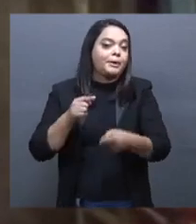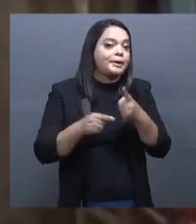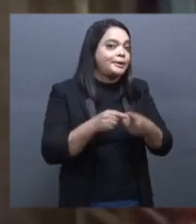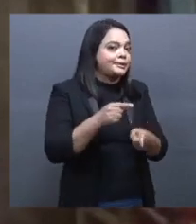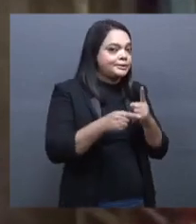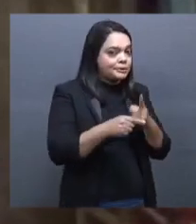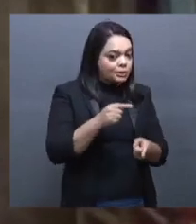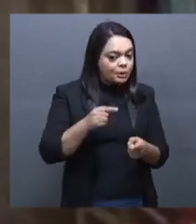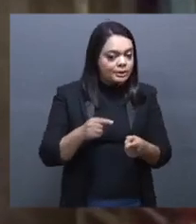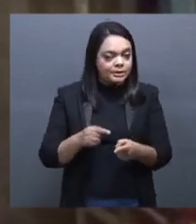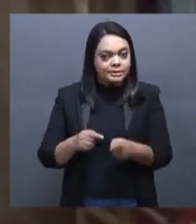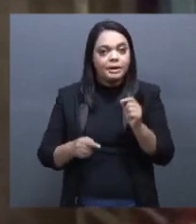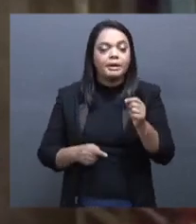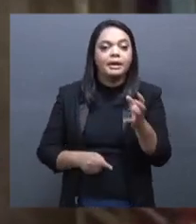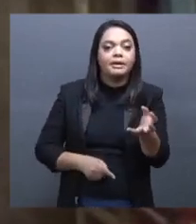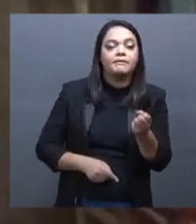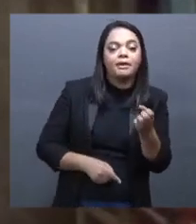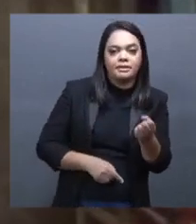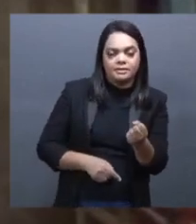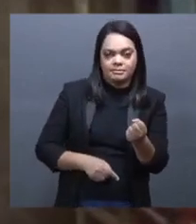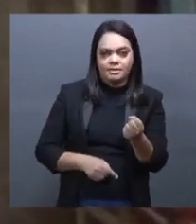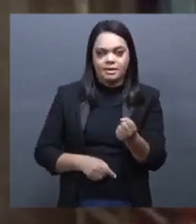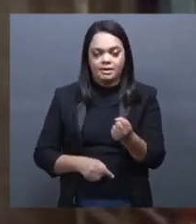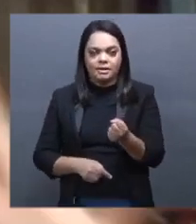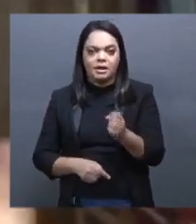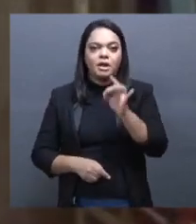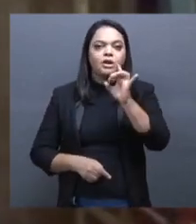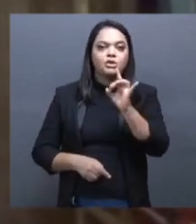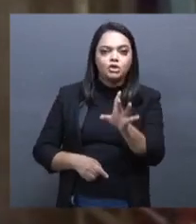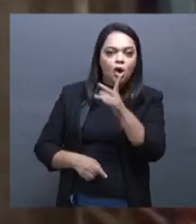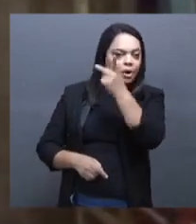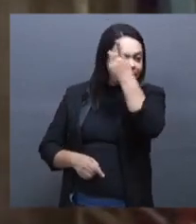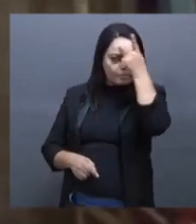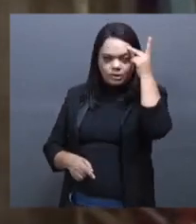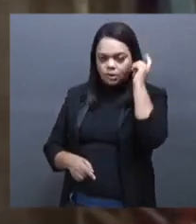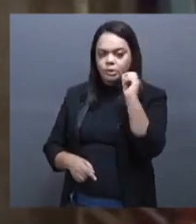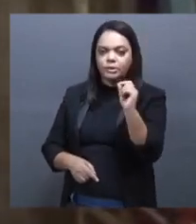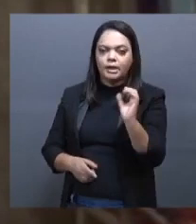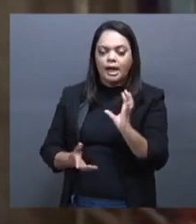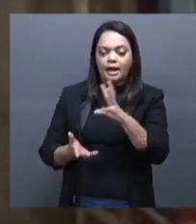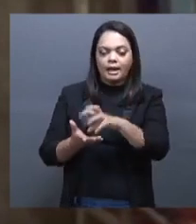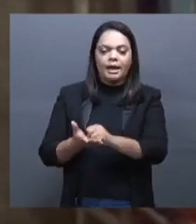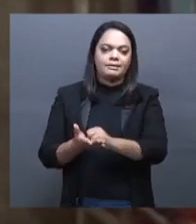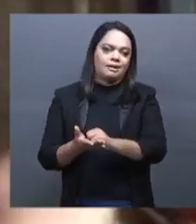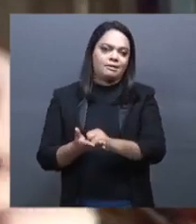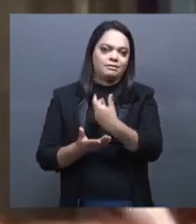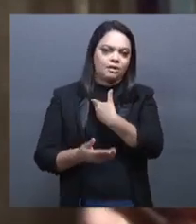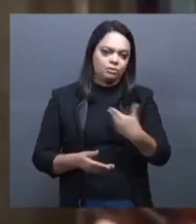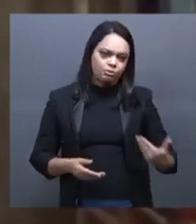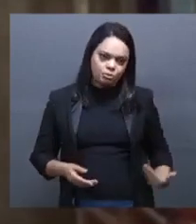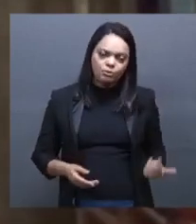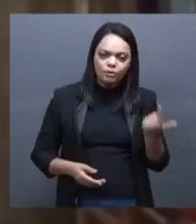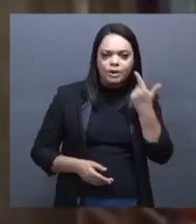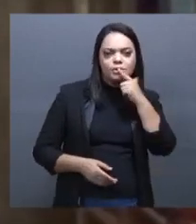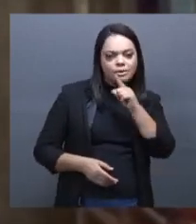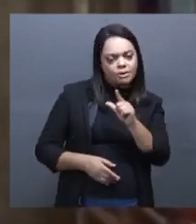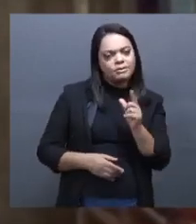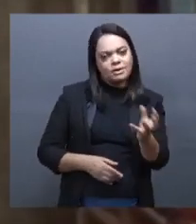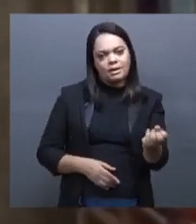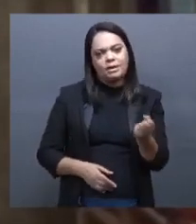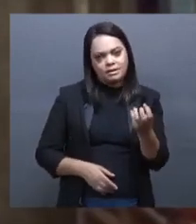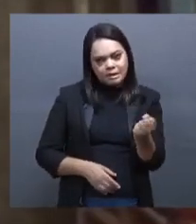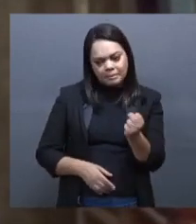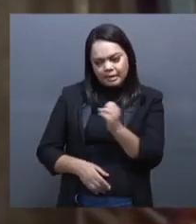para acesso ao benefício, que impede que trabalhadores que não estavam cadastrados pelo governo no Cadastro